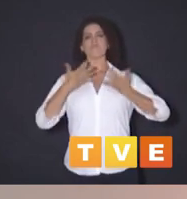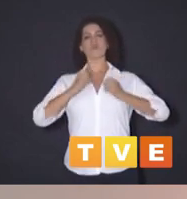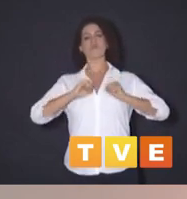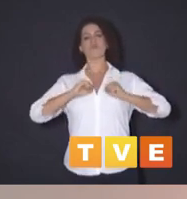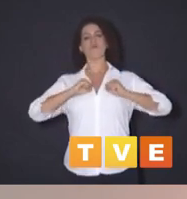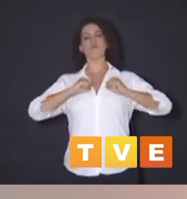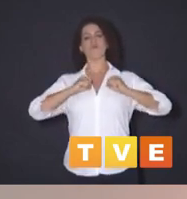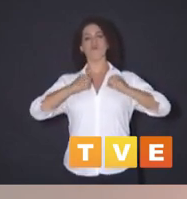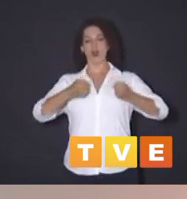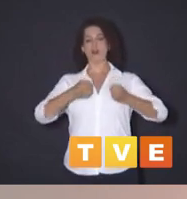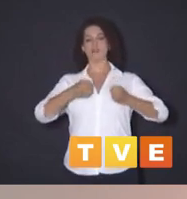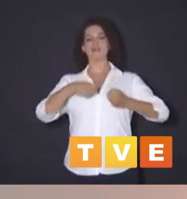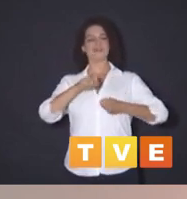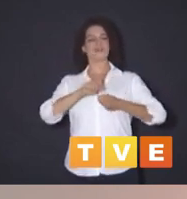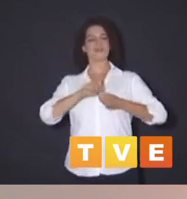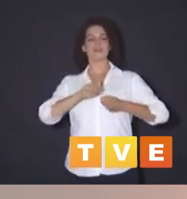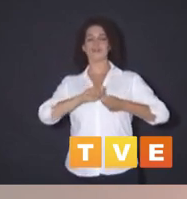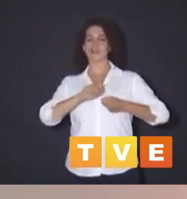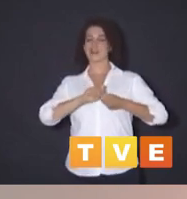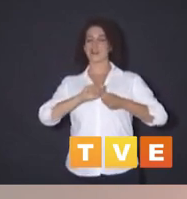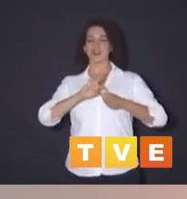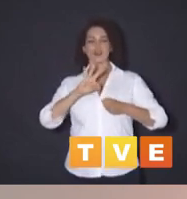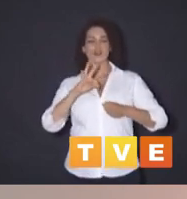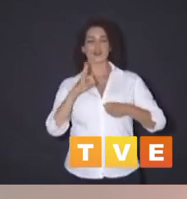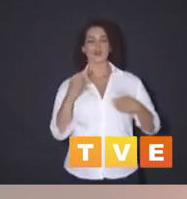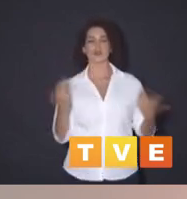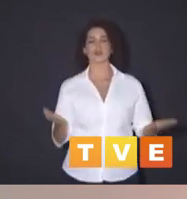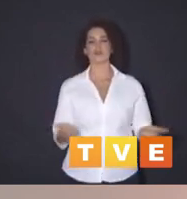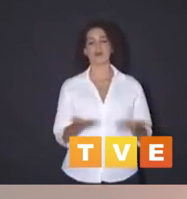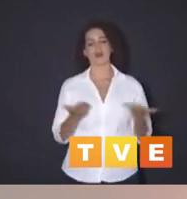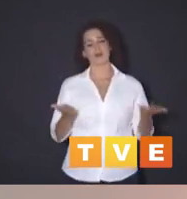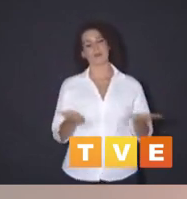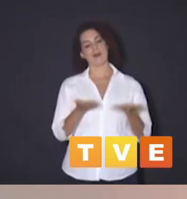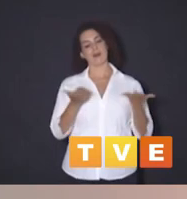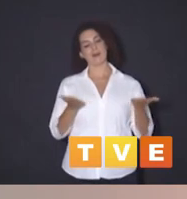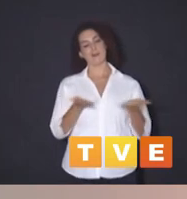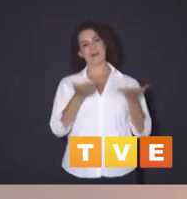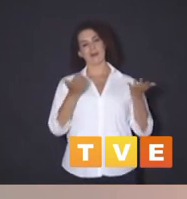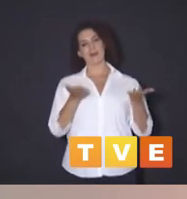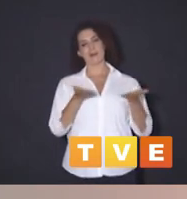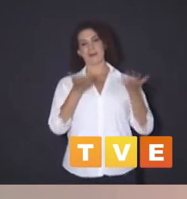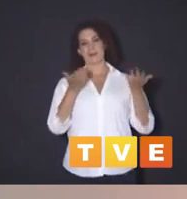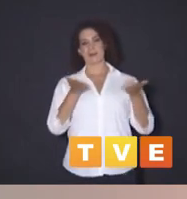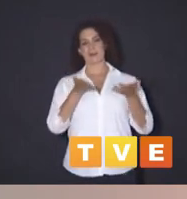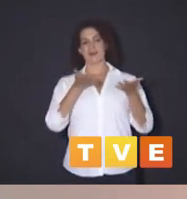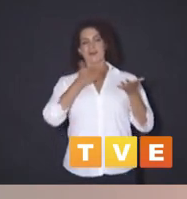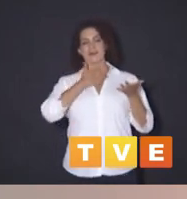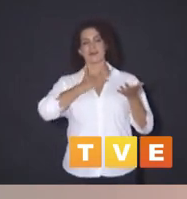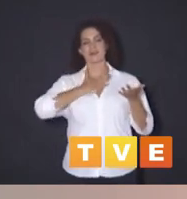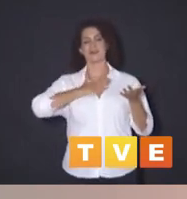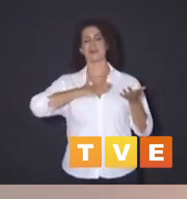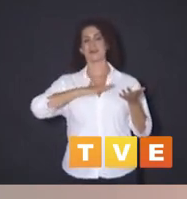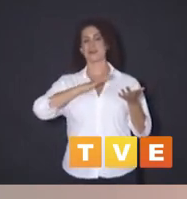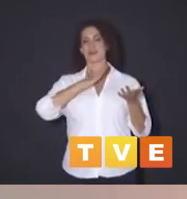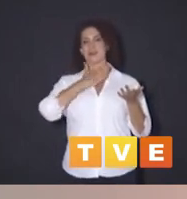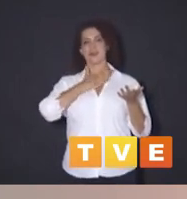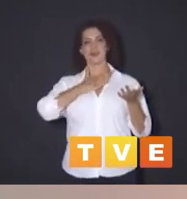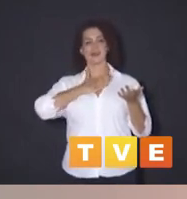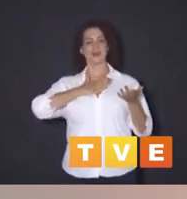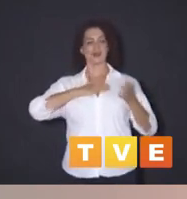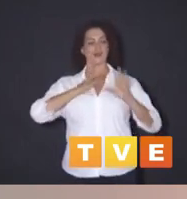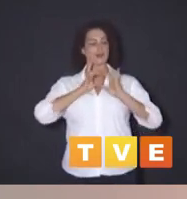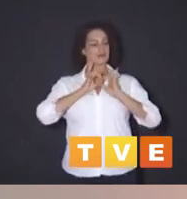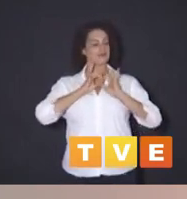tudo farei por ti para exaltar di serenamente alheio à própria sorte